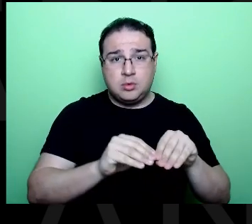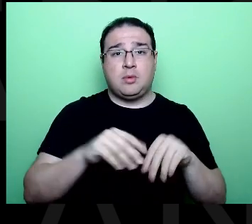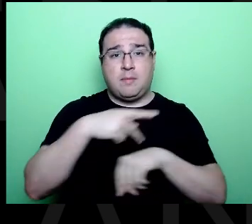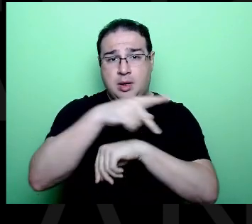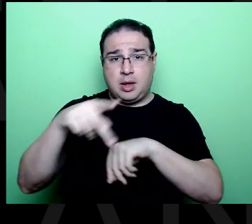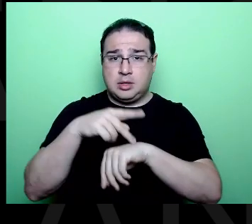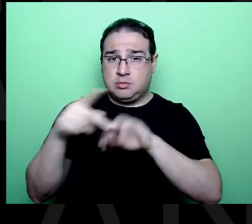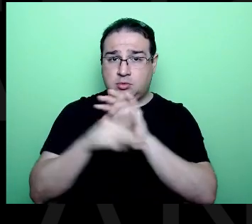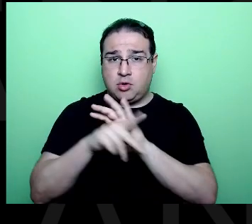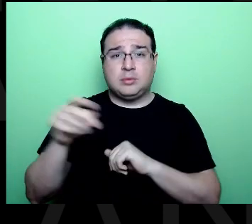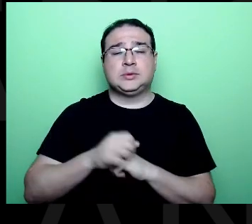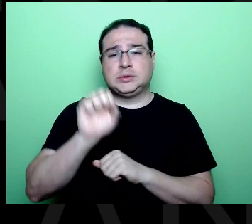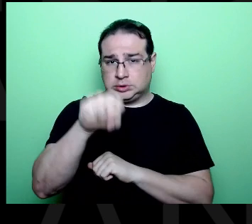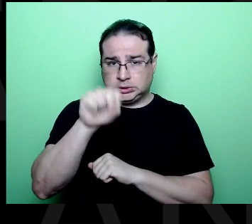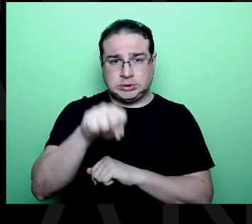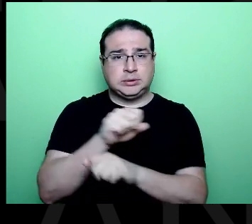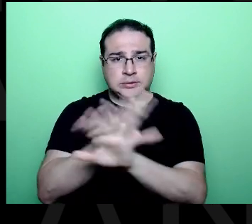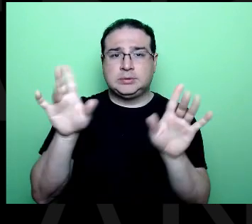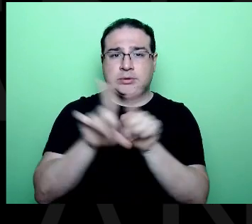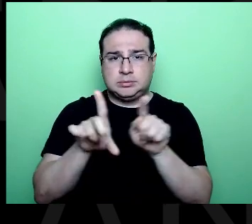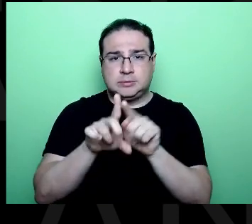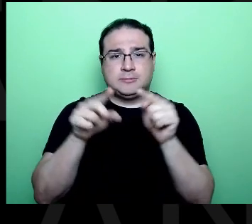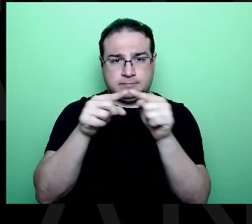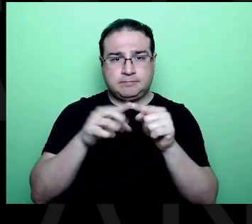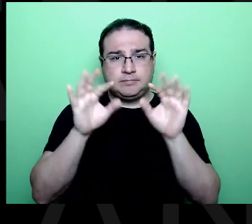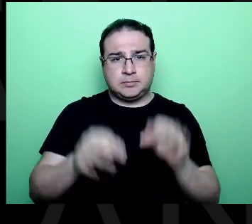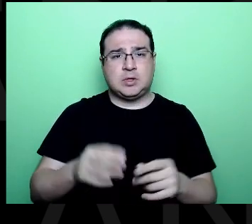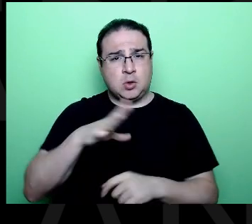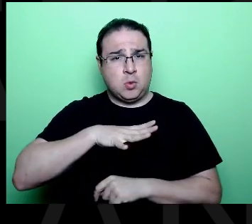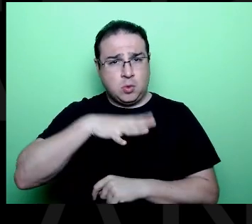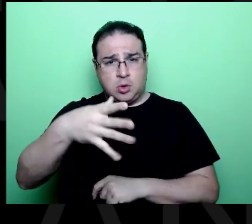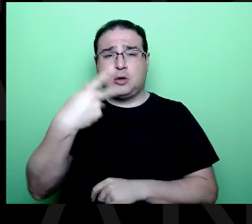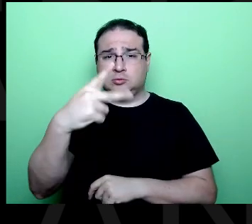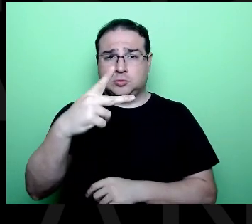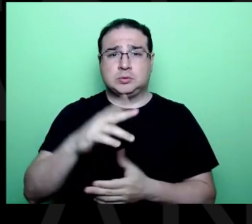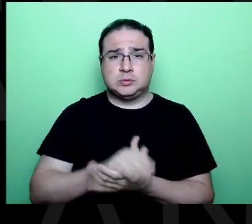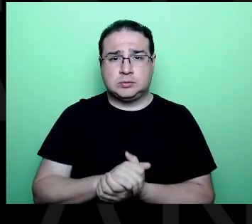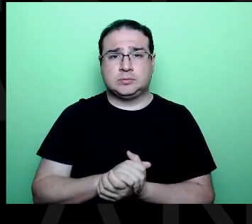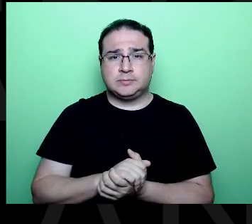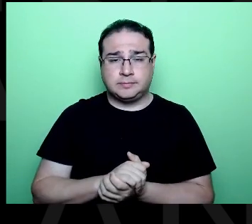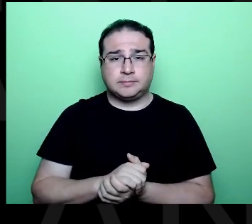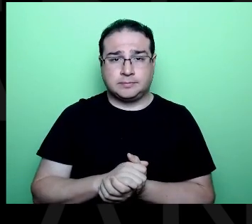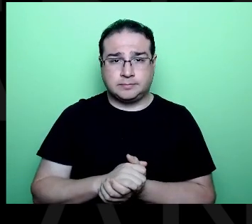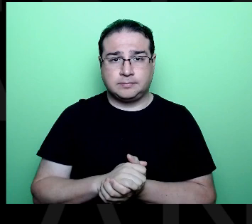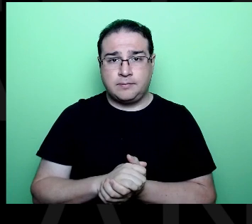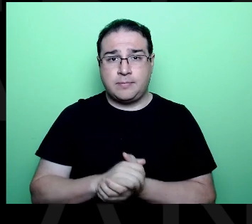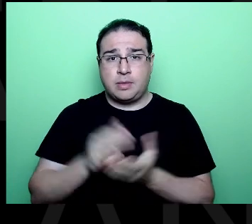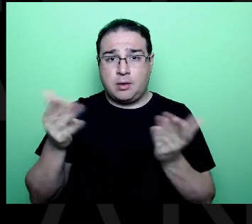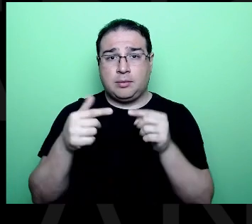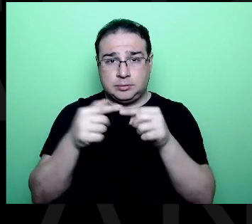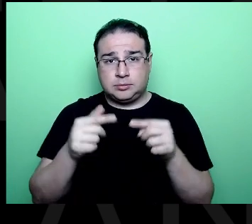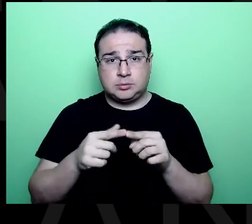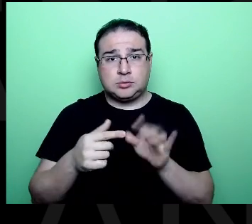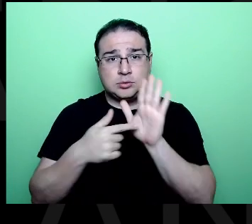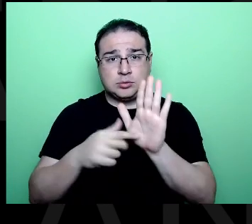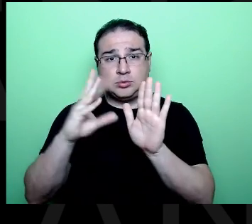da Bessarábia, né? Da nacionalidade. Sim, a nacionalidade aí também tem muita coragem sua